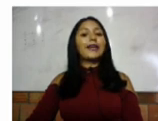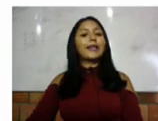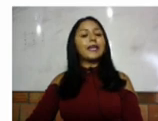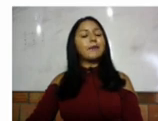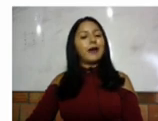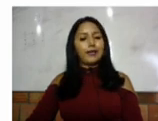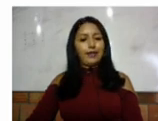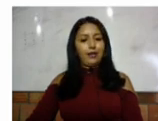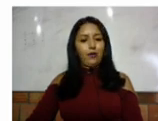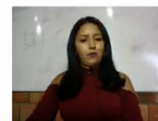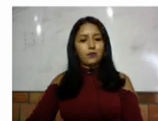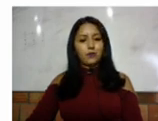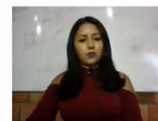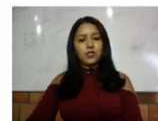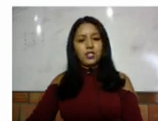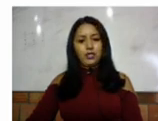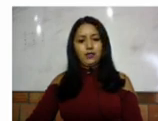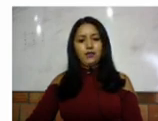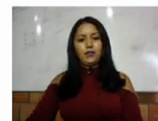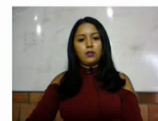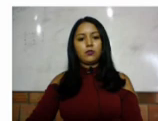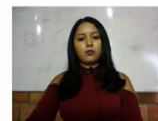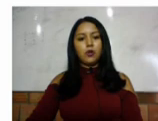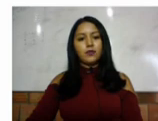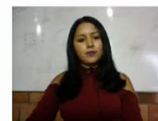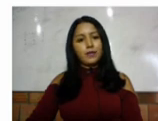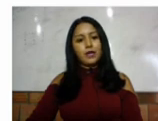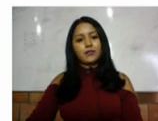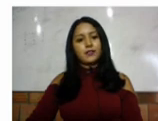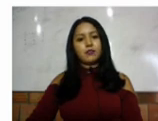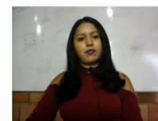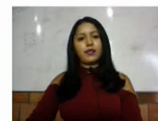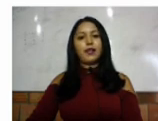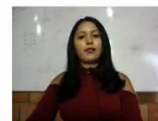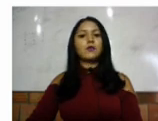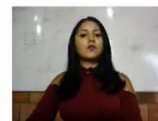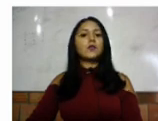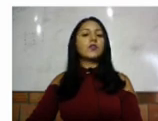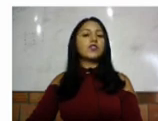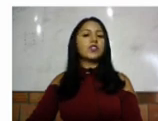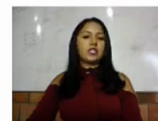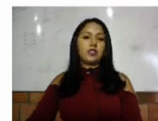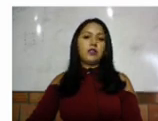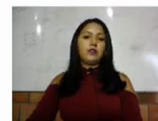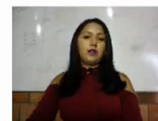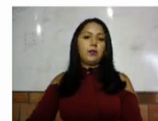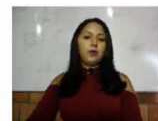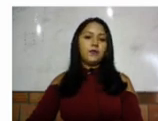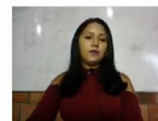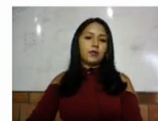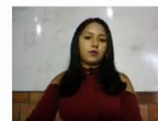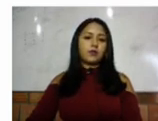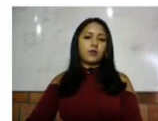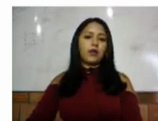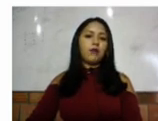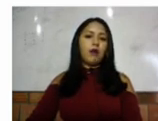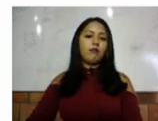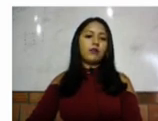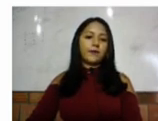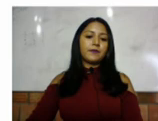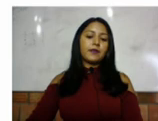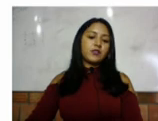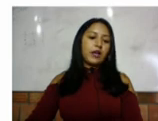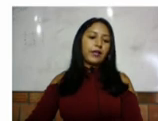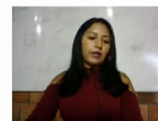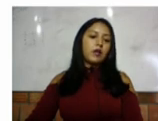to him maria som de ir são todas as palavras desse quadra que ela tem um som de ir tá bom é um